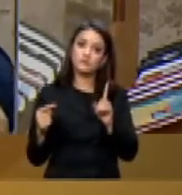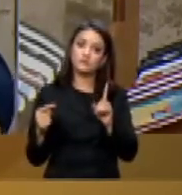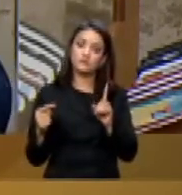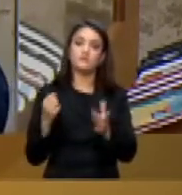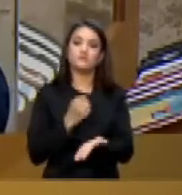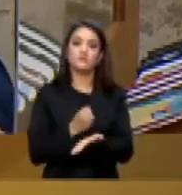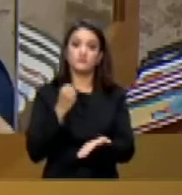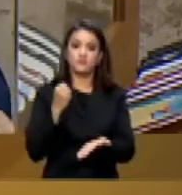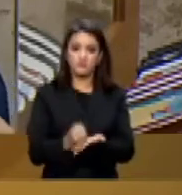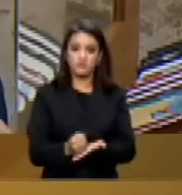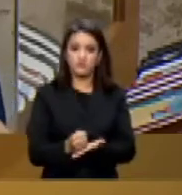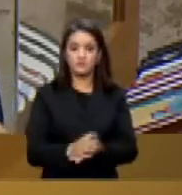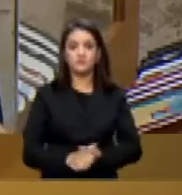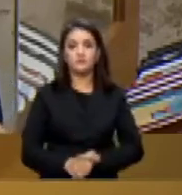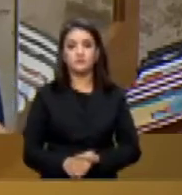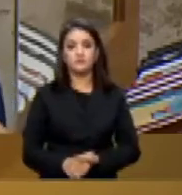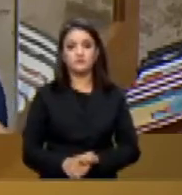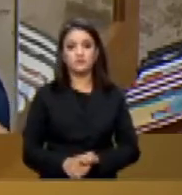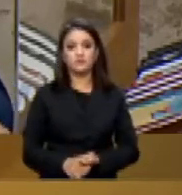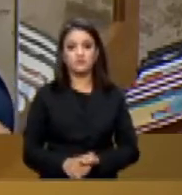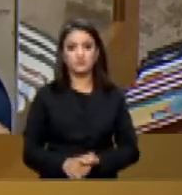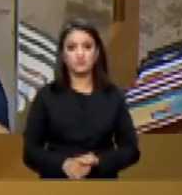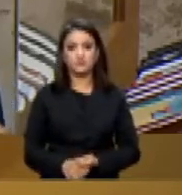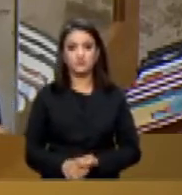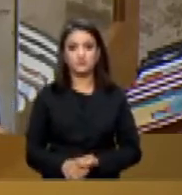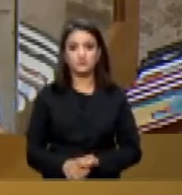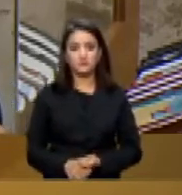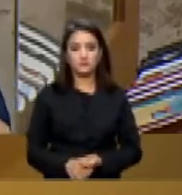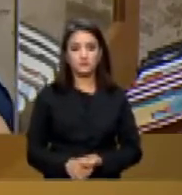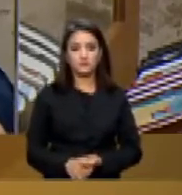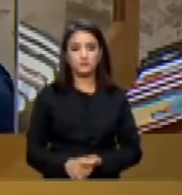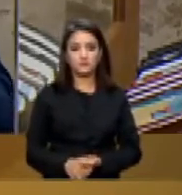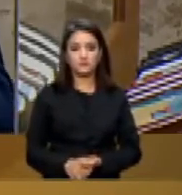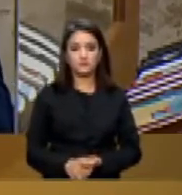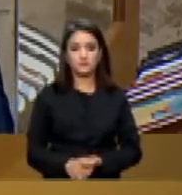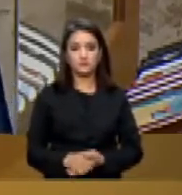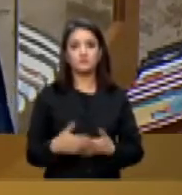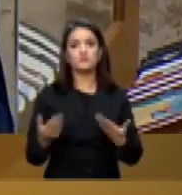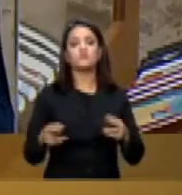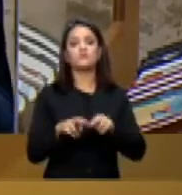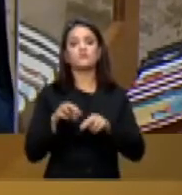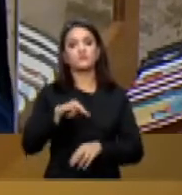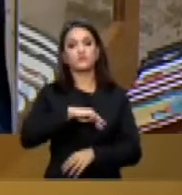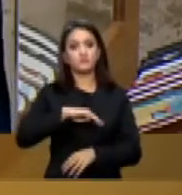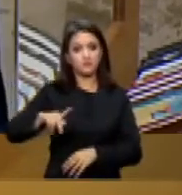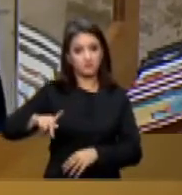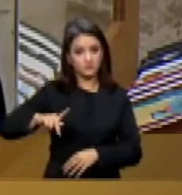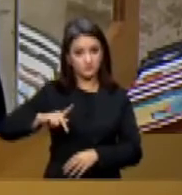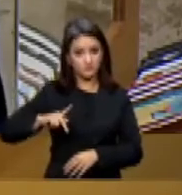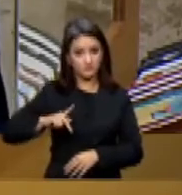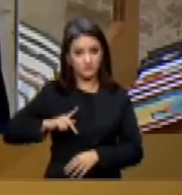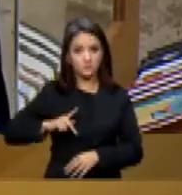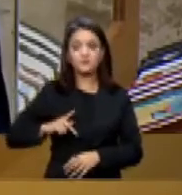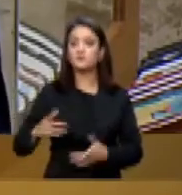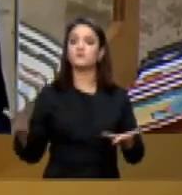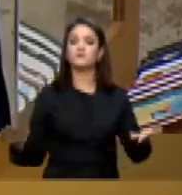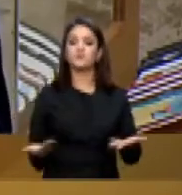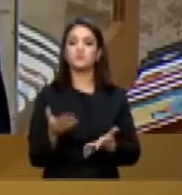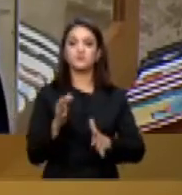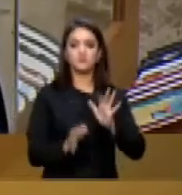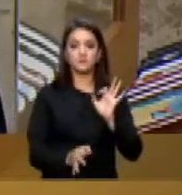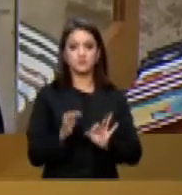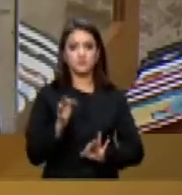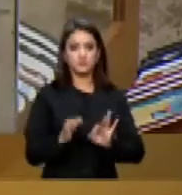desses contratos, desses ajustes. Dessa forma, o Ministério Público, nessa sentada de